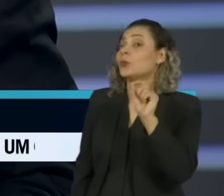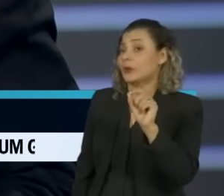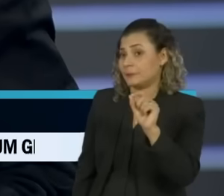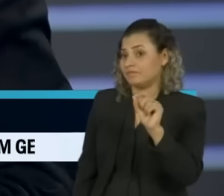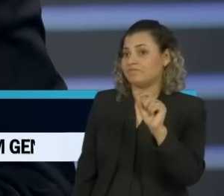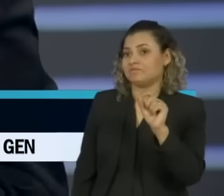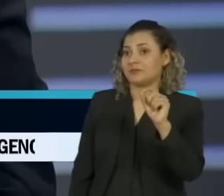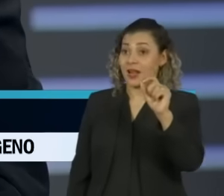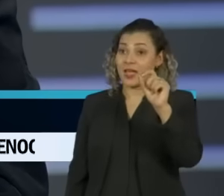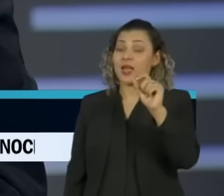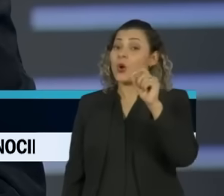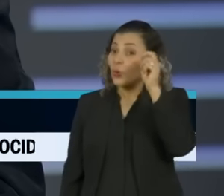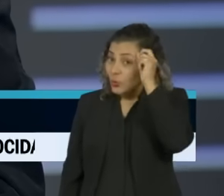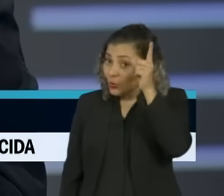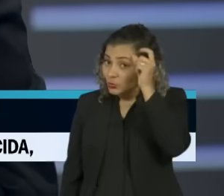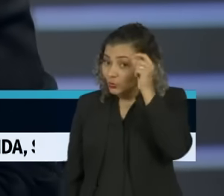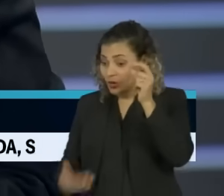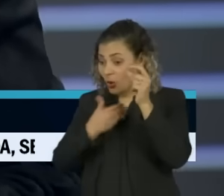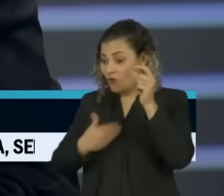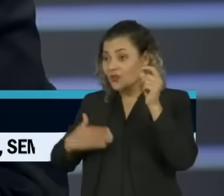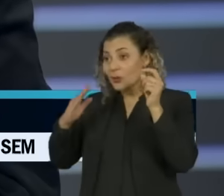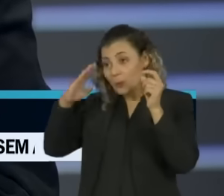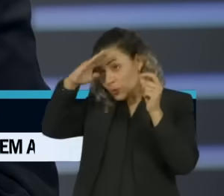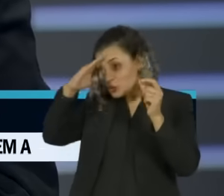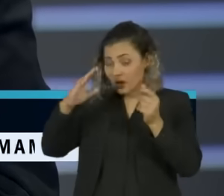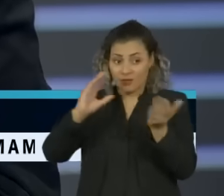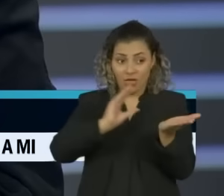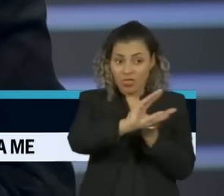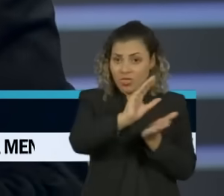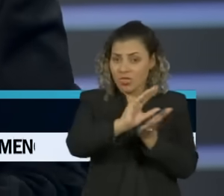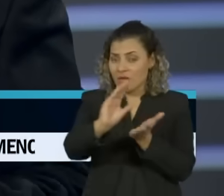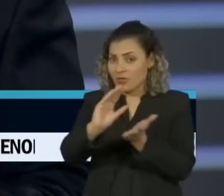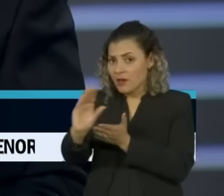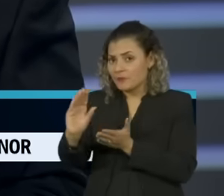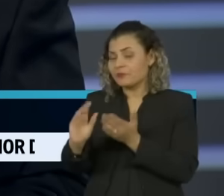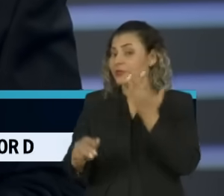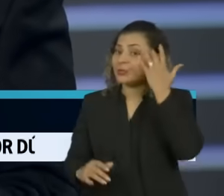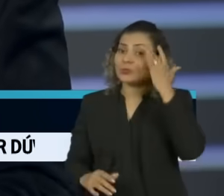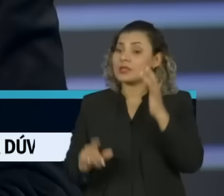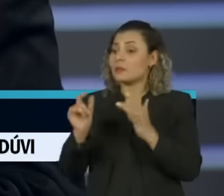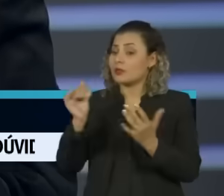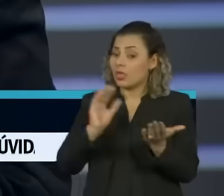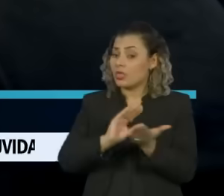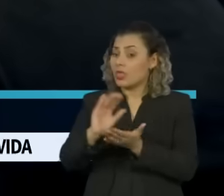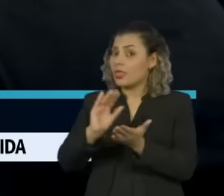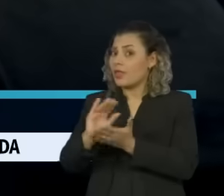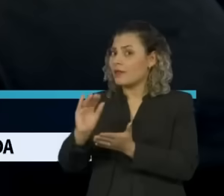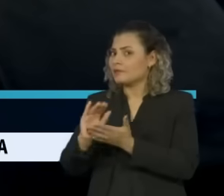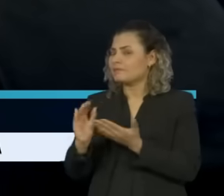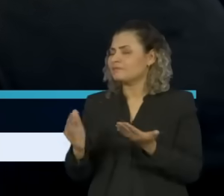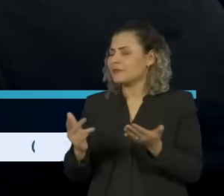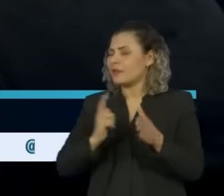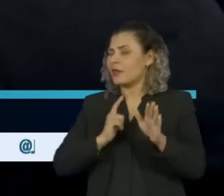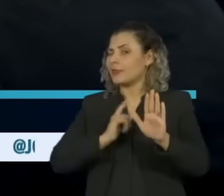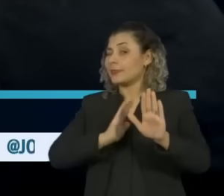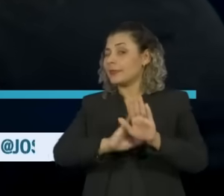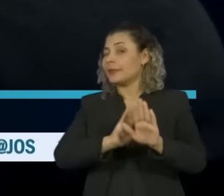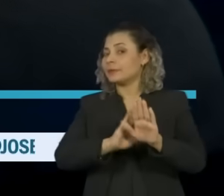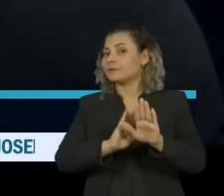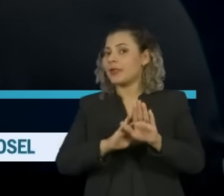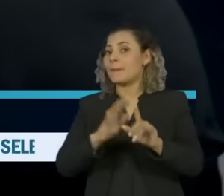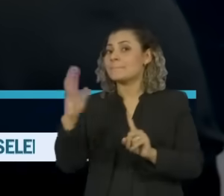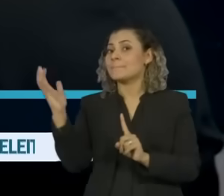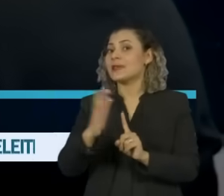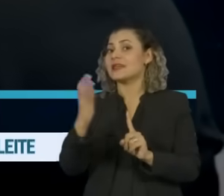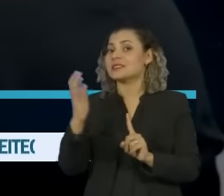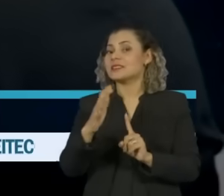uma cultura financiada pelo governo Bolsonaro, a gente não sabe até que ponto esse financiamento não implica algum tipo de